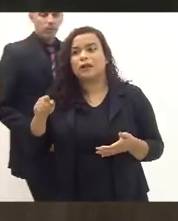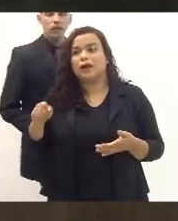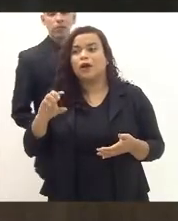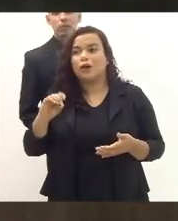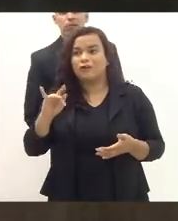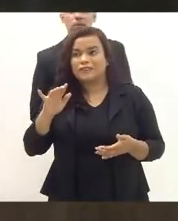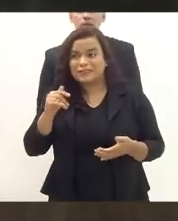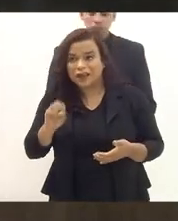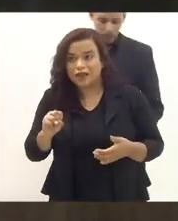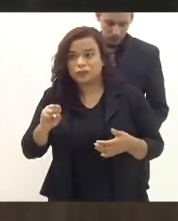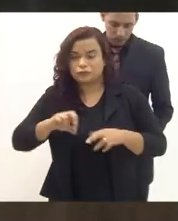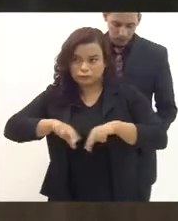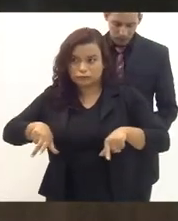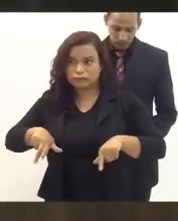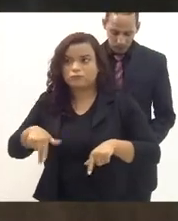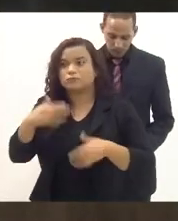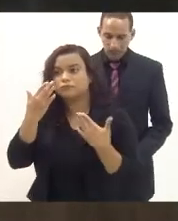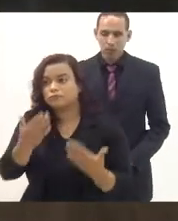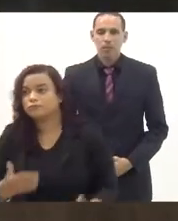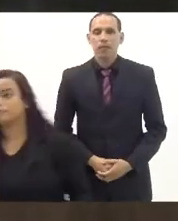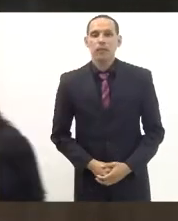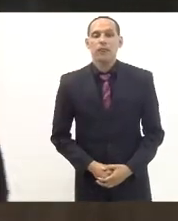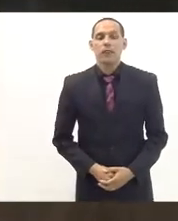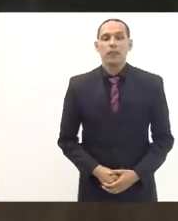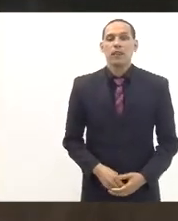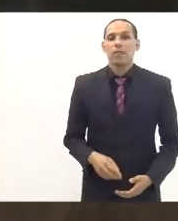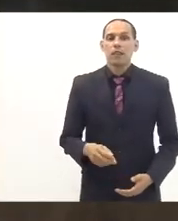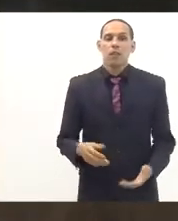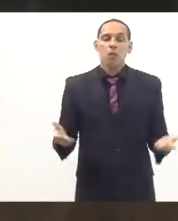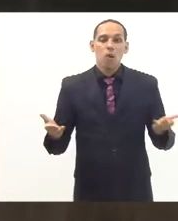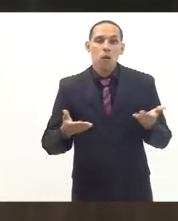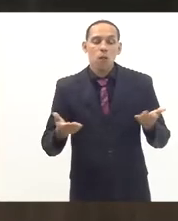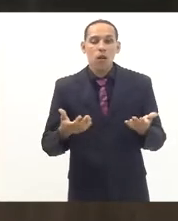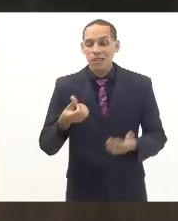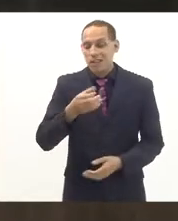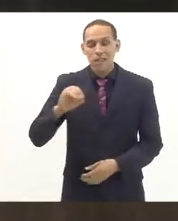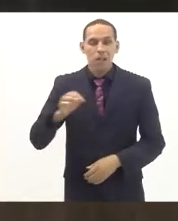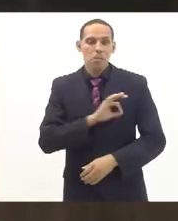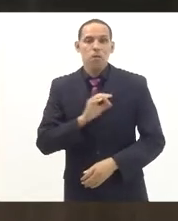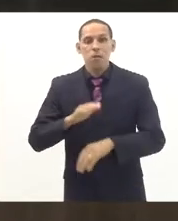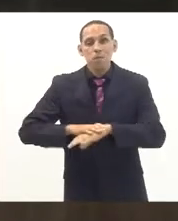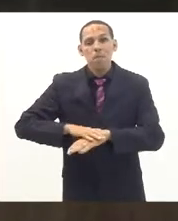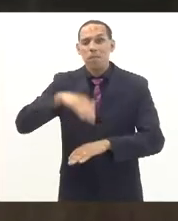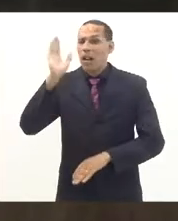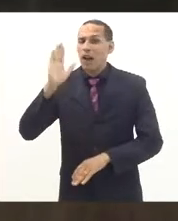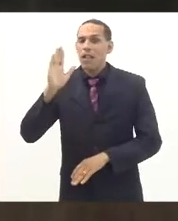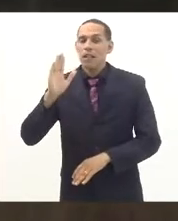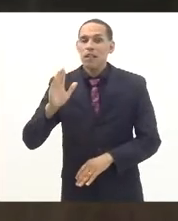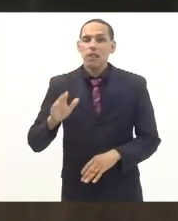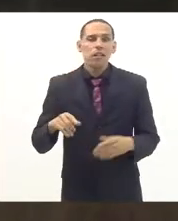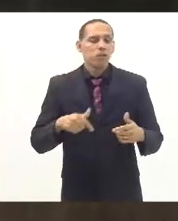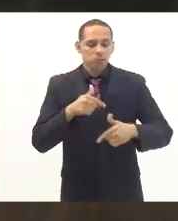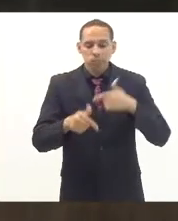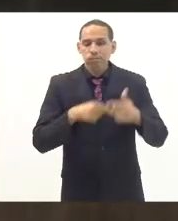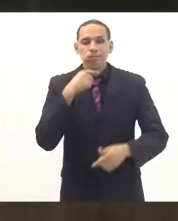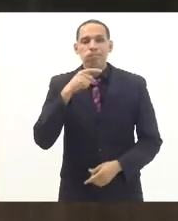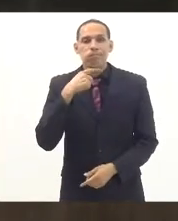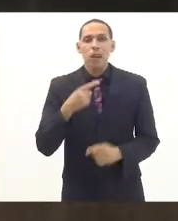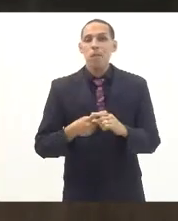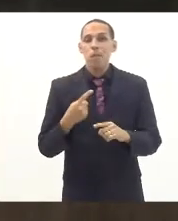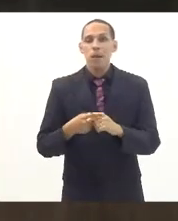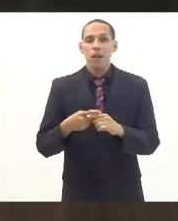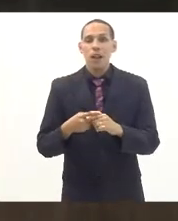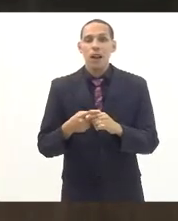para agradecer Operation de Siciliano dizer presidente que hoje tem mais de 600 policiais que não tão poderão trabalhar porque